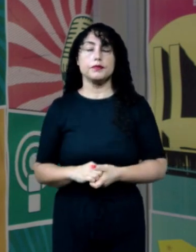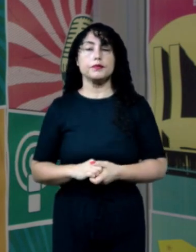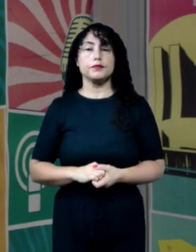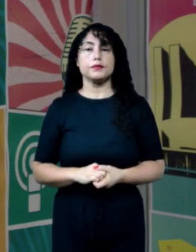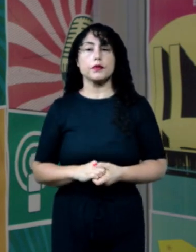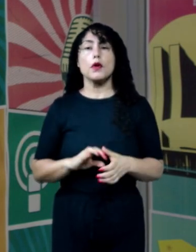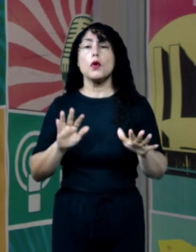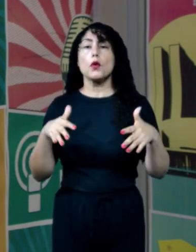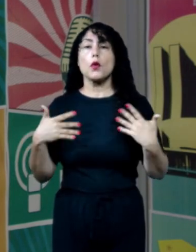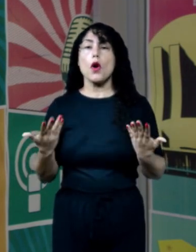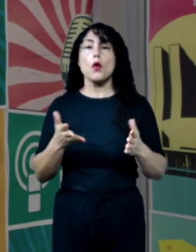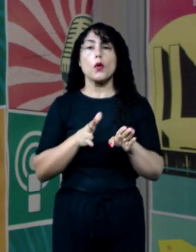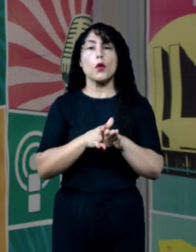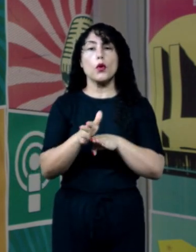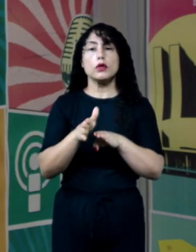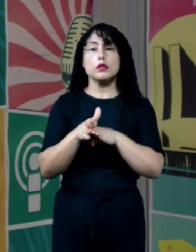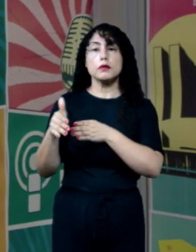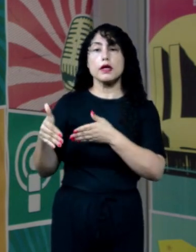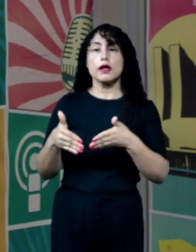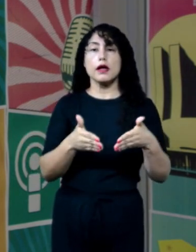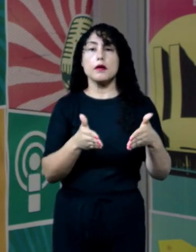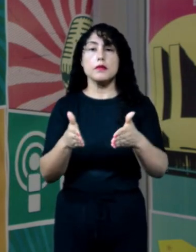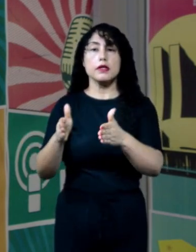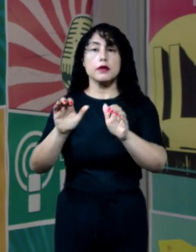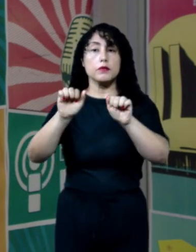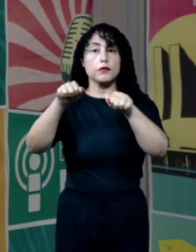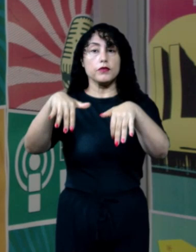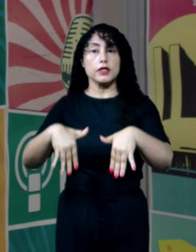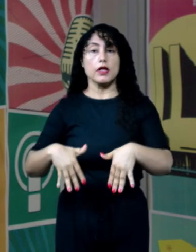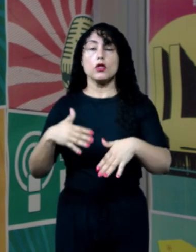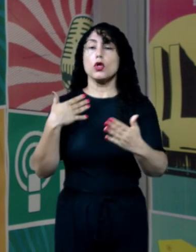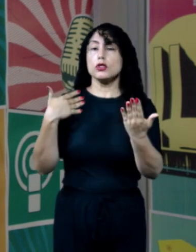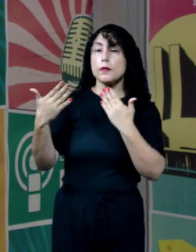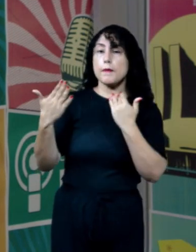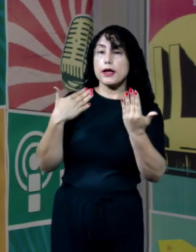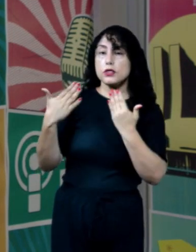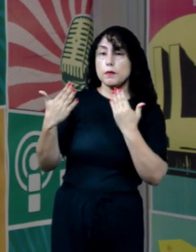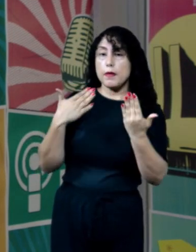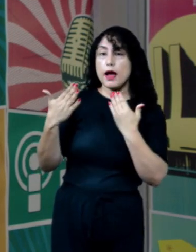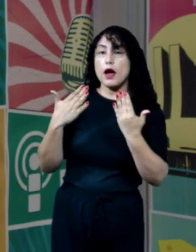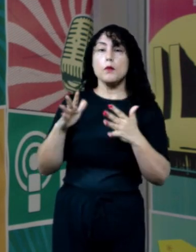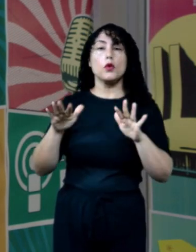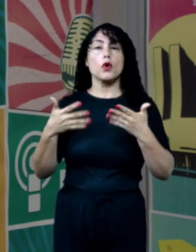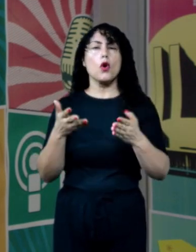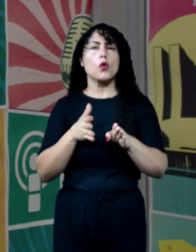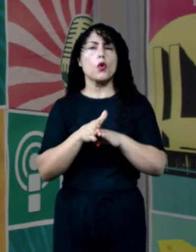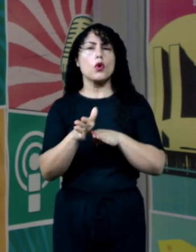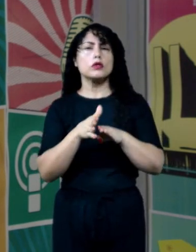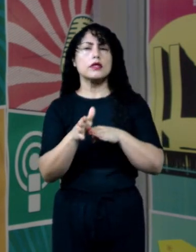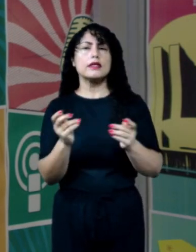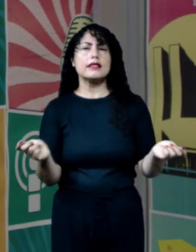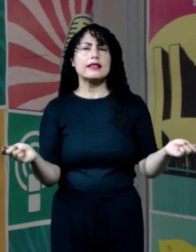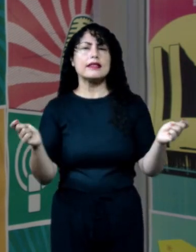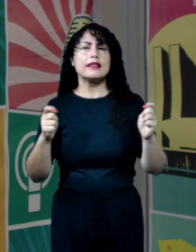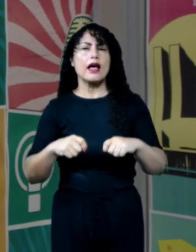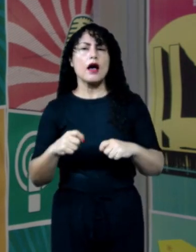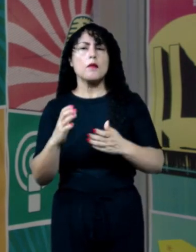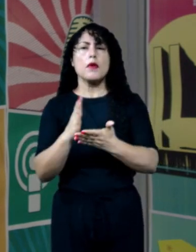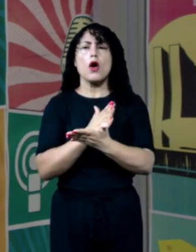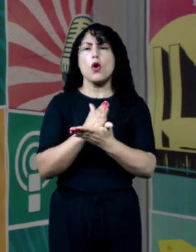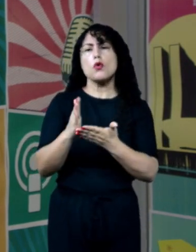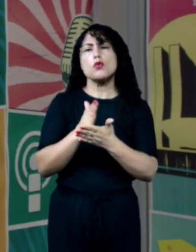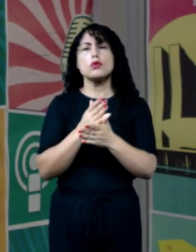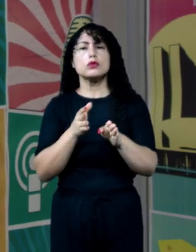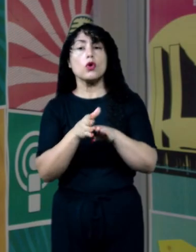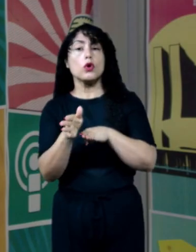os conselhos, caminhando aqui para o encerramento do nosso bate-papo, quais os conselhos o senhor poderia dar, alguns conselhos